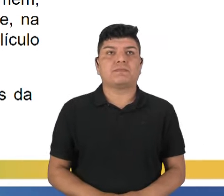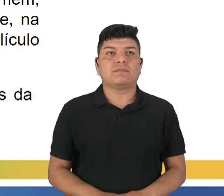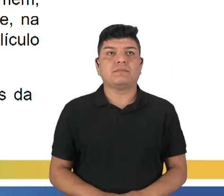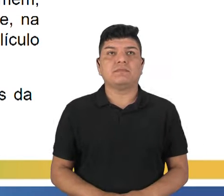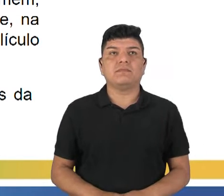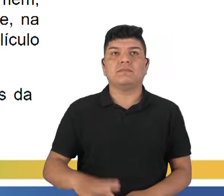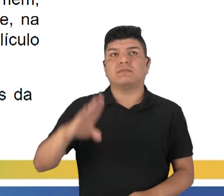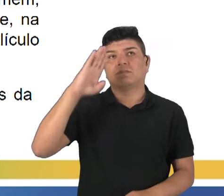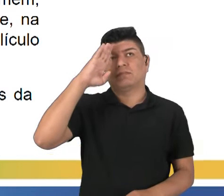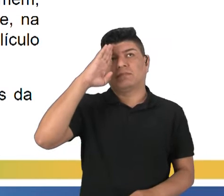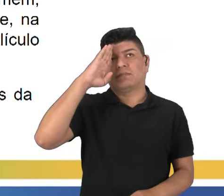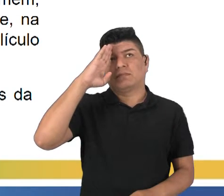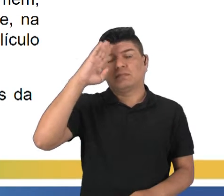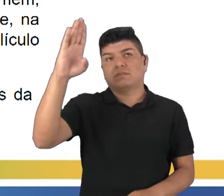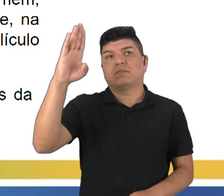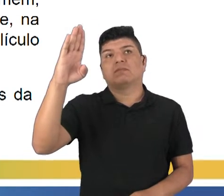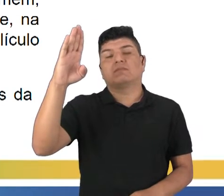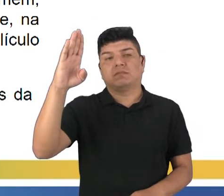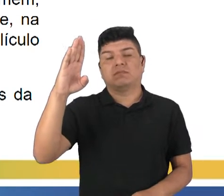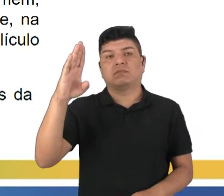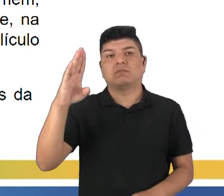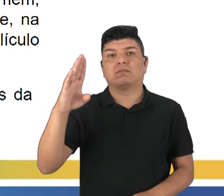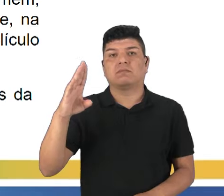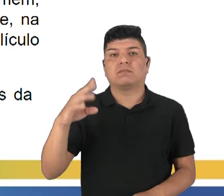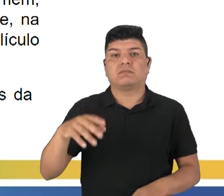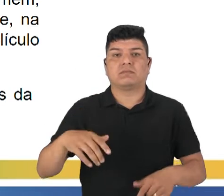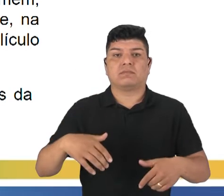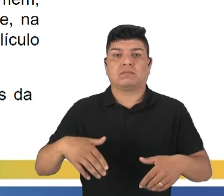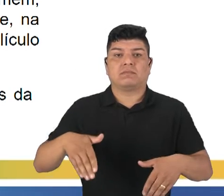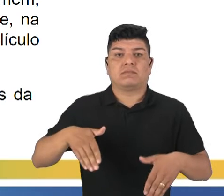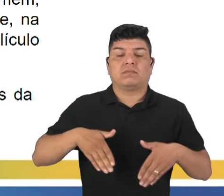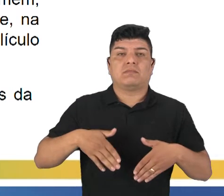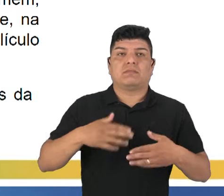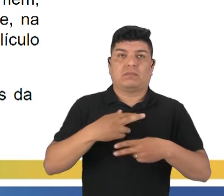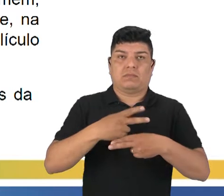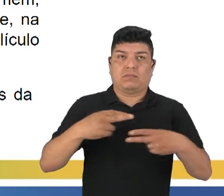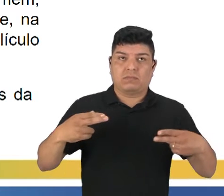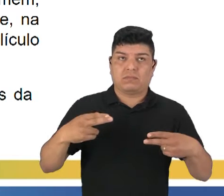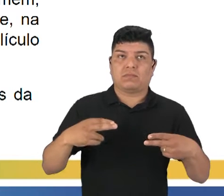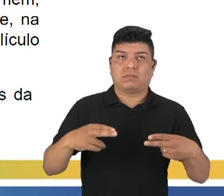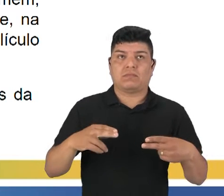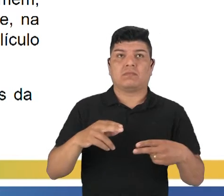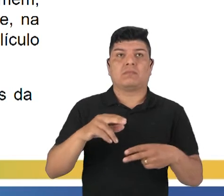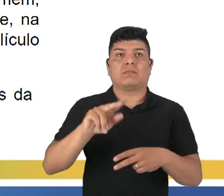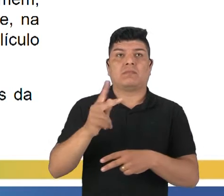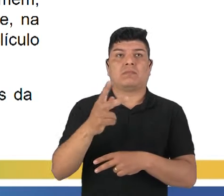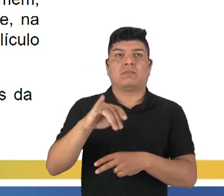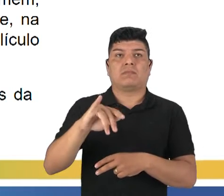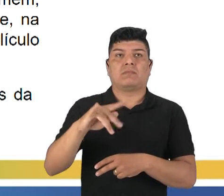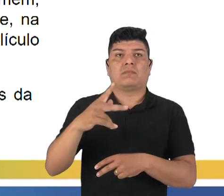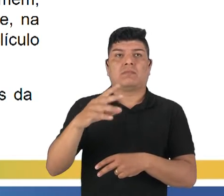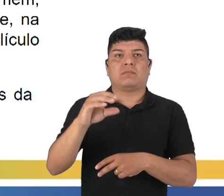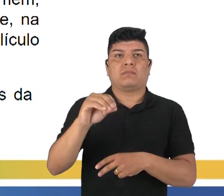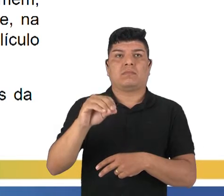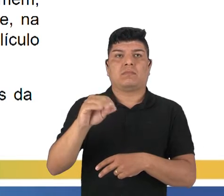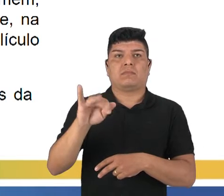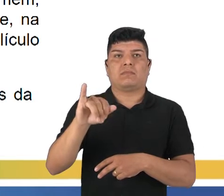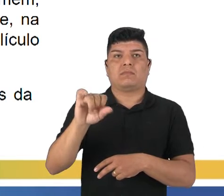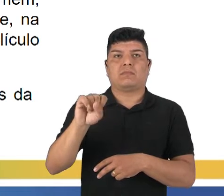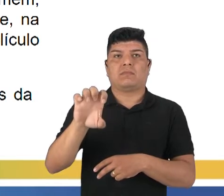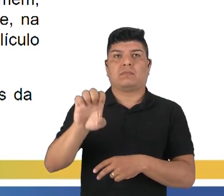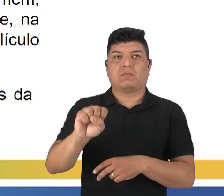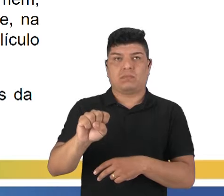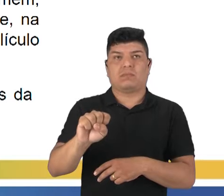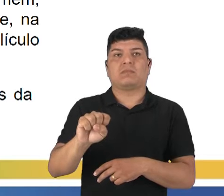Um dos principais órgãos do nosso sistema endócrino é a hipófise. A hipófise ela também pode ser chamada de glândula